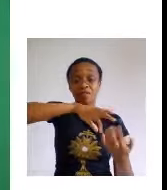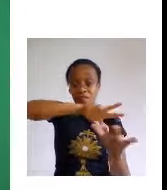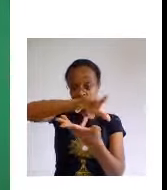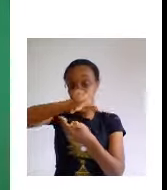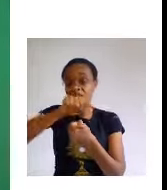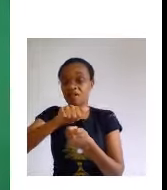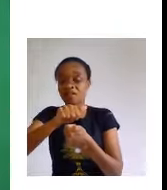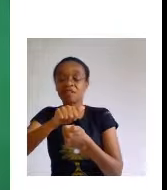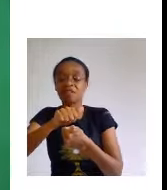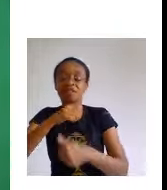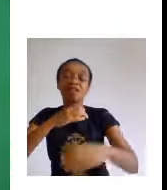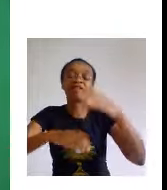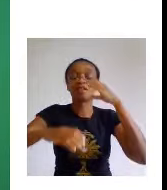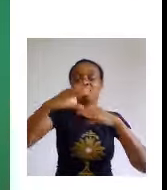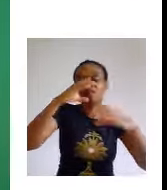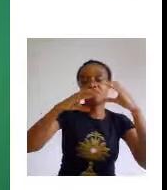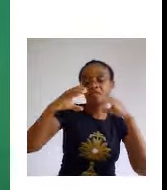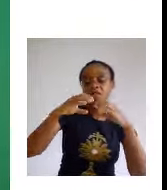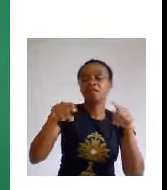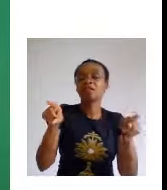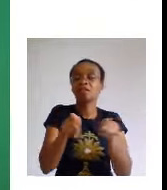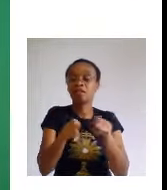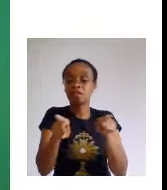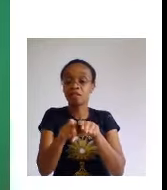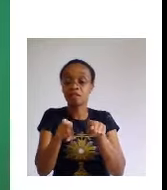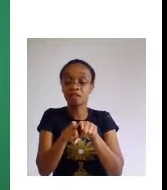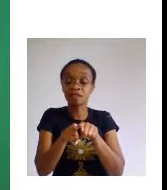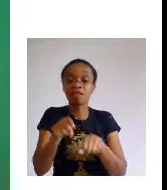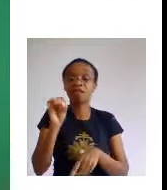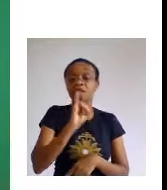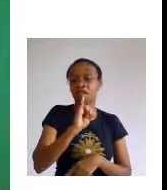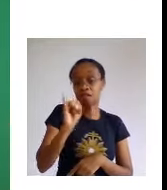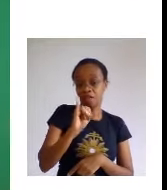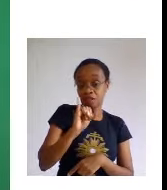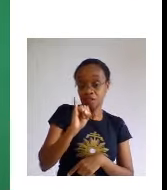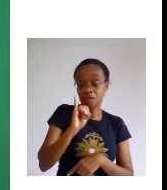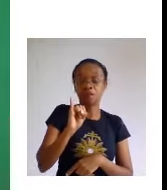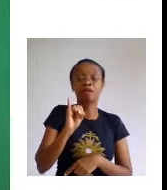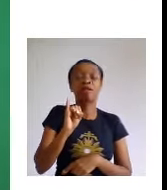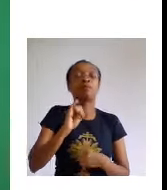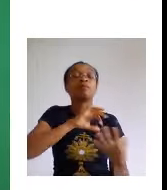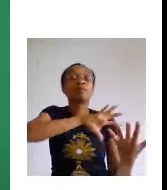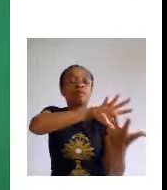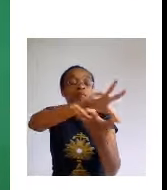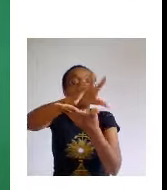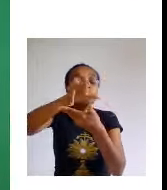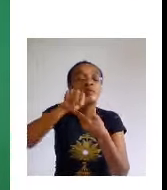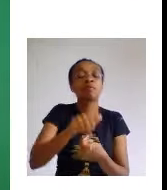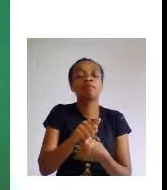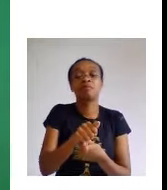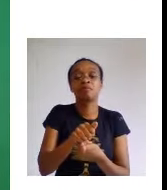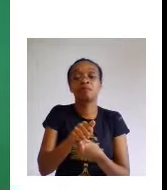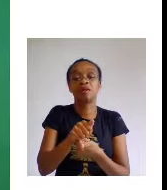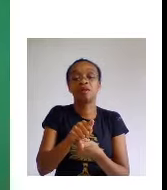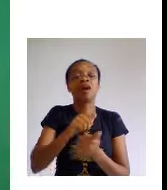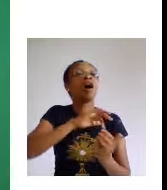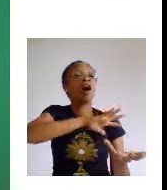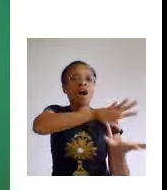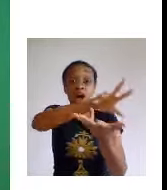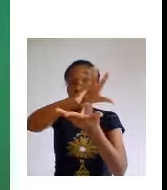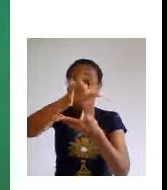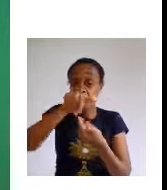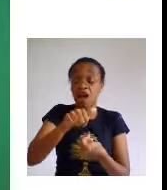que também no Cântico das Criaturas é chamada de Irmã Mãe Terra. A Mãe Terra que